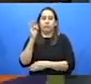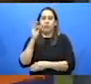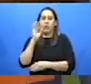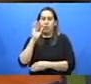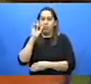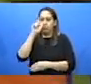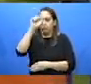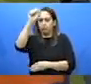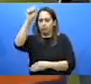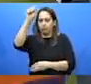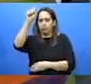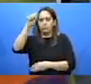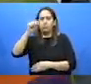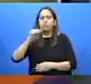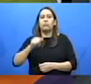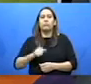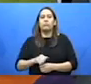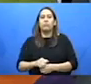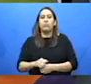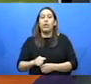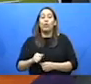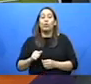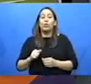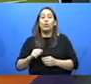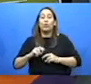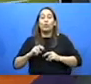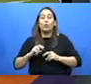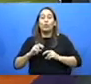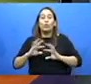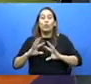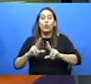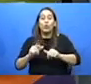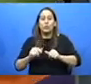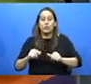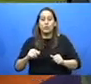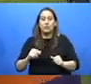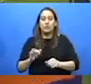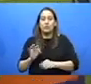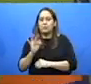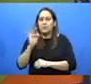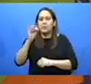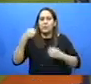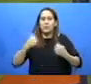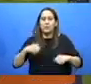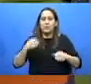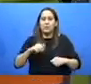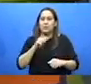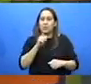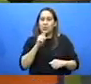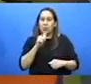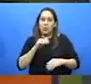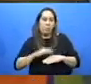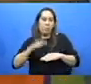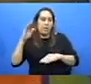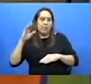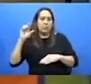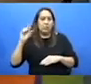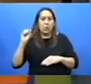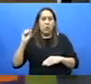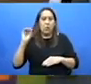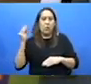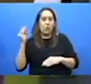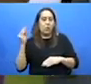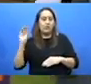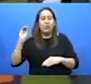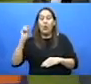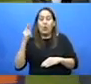isso mesmo. Então, a gente sabe que toda plantinha precisa muito de água. Umas precisam mais e outras menos.